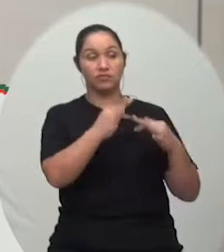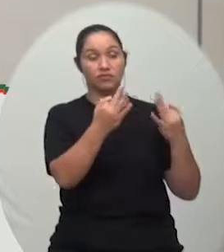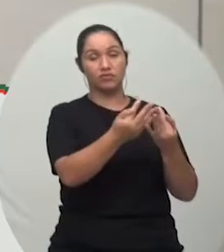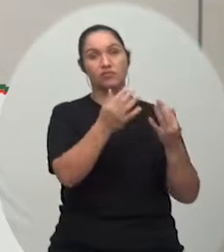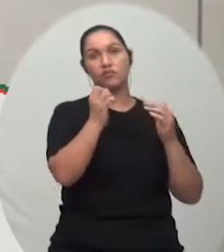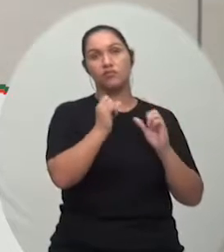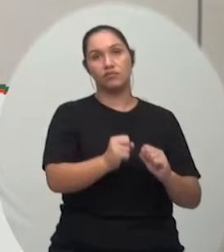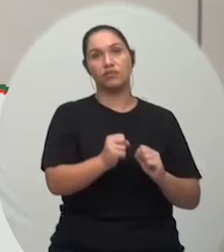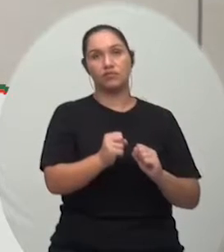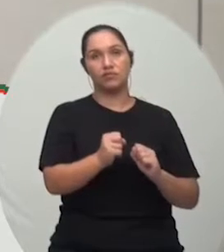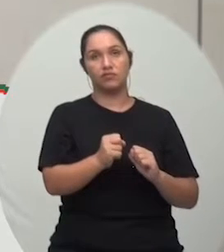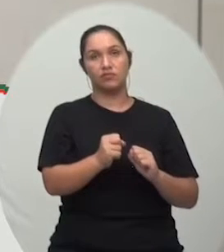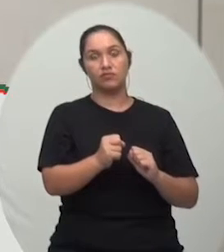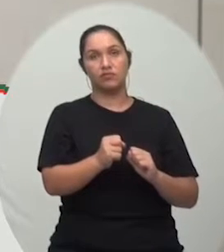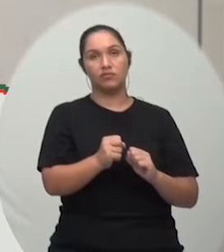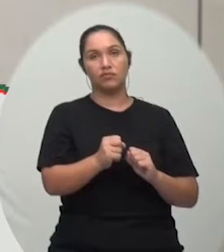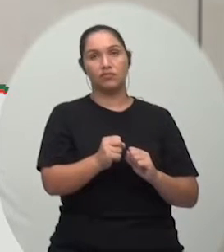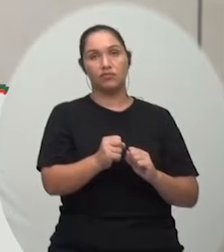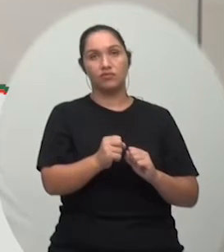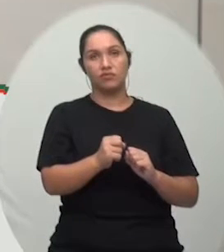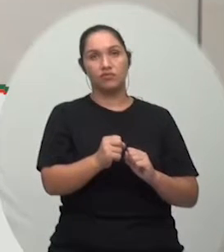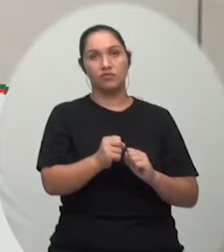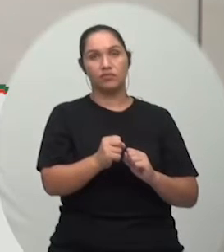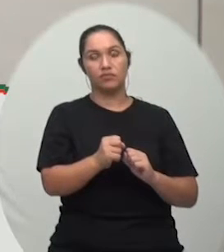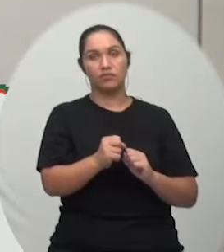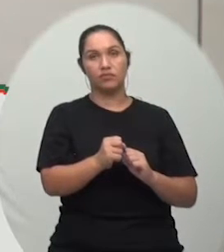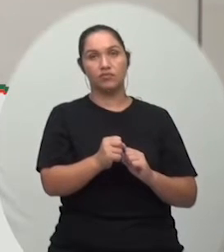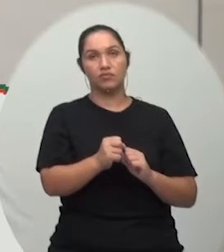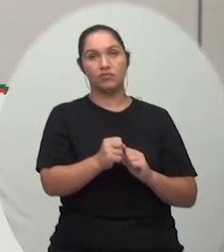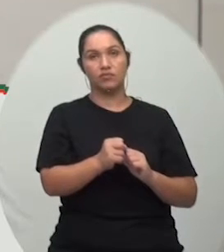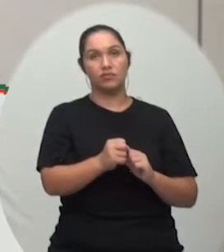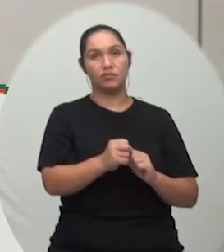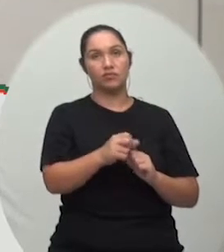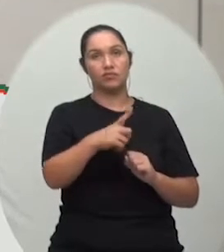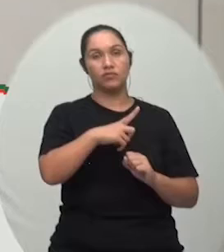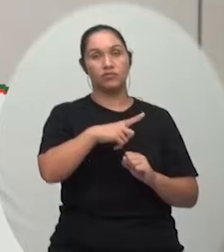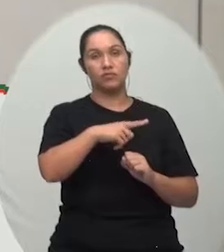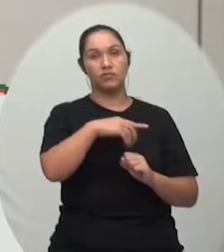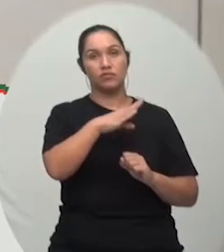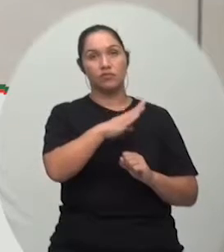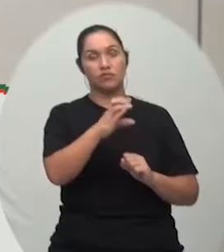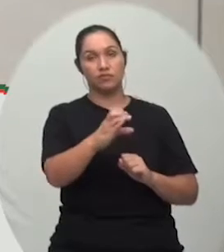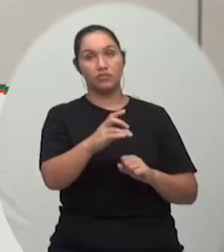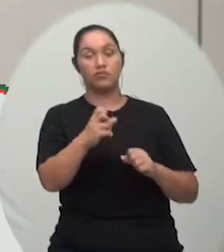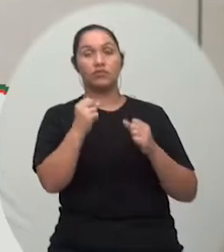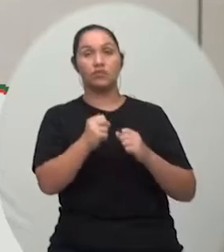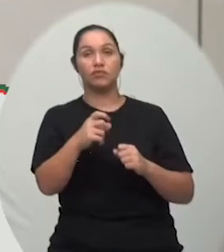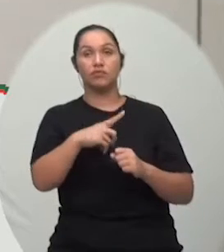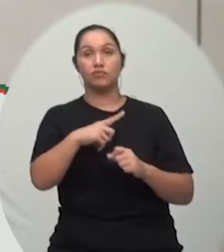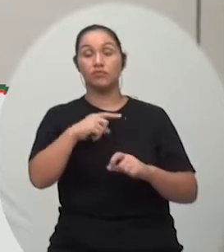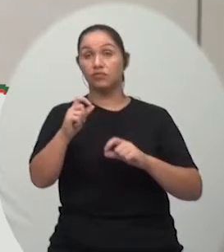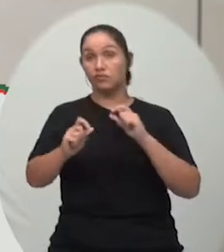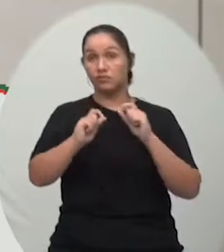podem receber, mesmo tendo um membro da família recebendo o BPC, pode ser contemplada